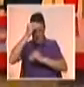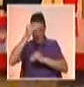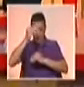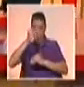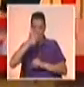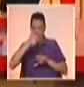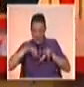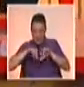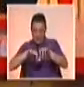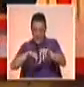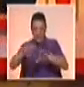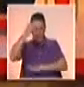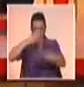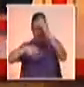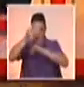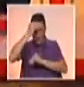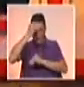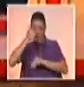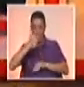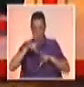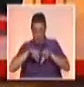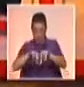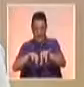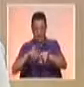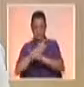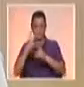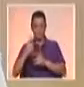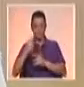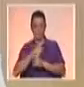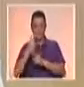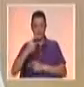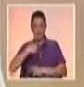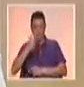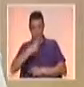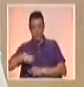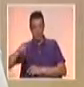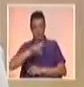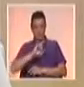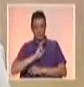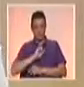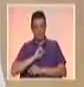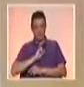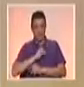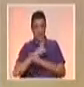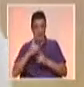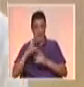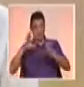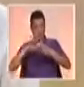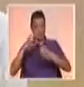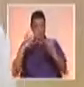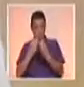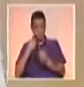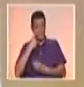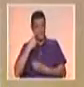também, parece-me. Também aprendem sobre bactérias, até porque as bactérias são nossas conterrâneas, não é? Elas vivem